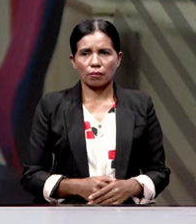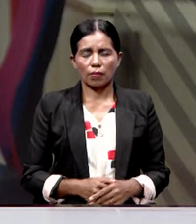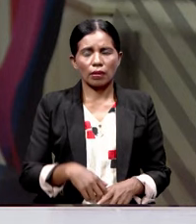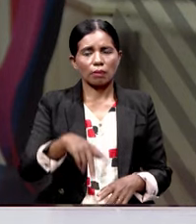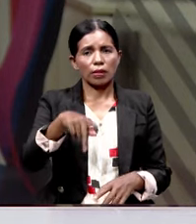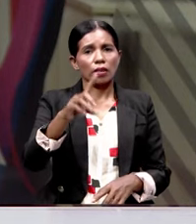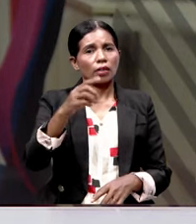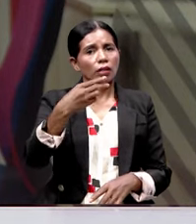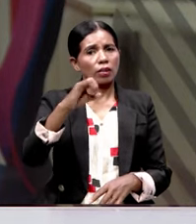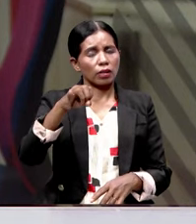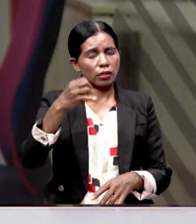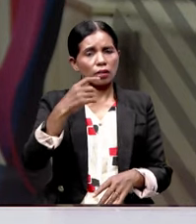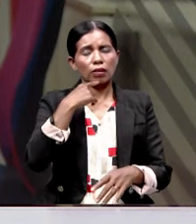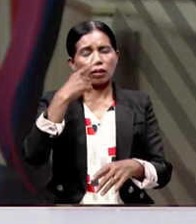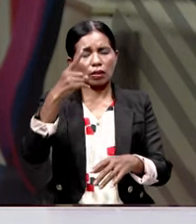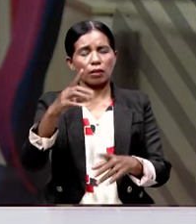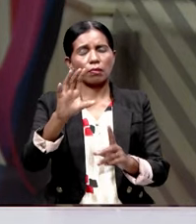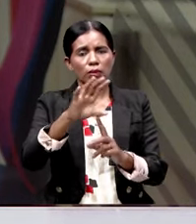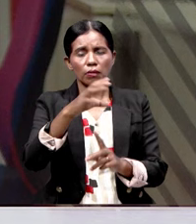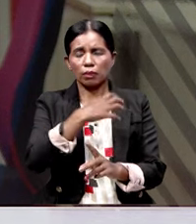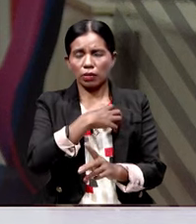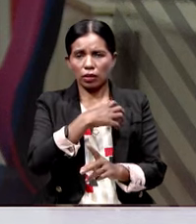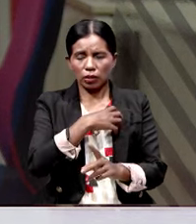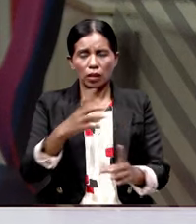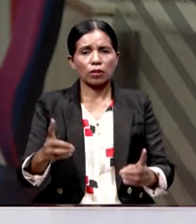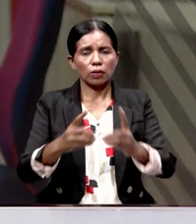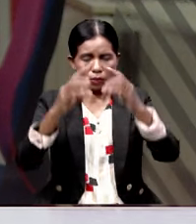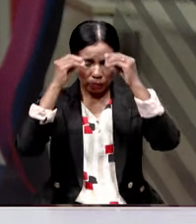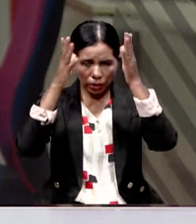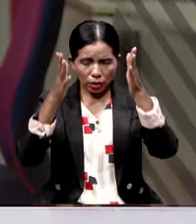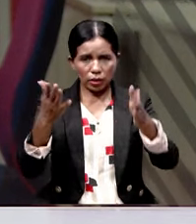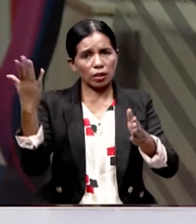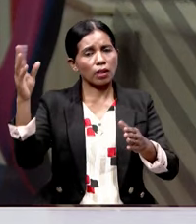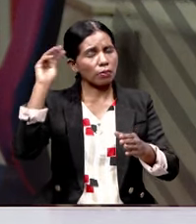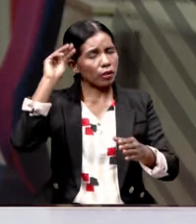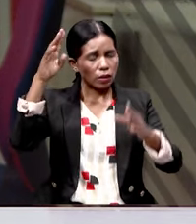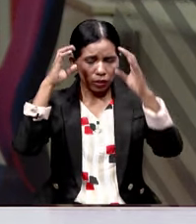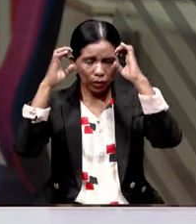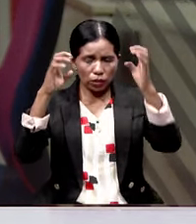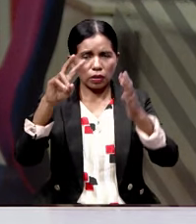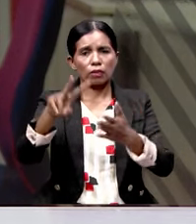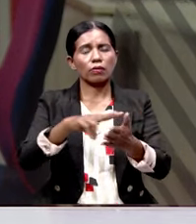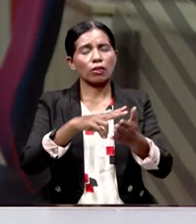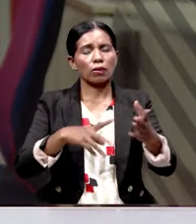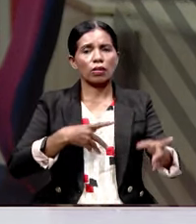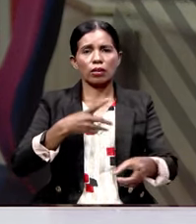PDHJ considera a atuação PNTL e a ser o professor contratado CIRA e o Ministério da Educação viola direitos